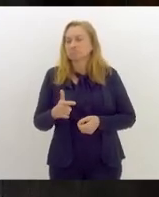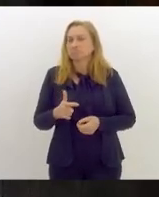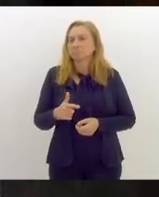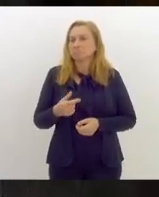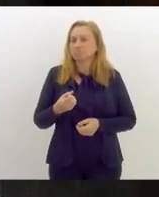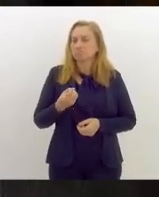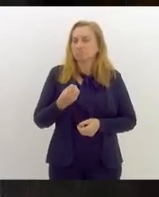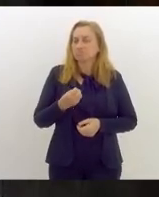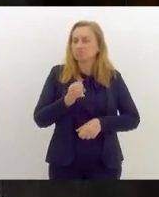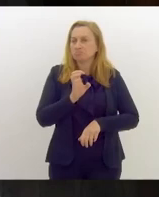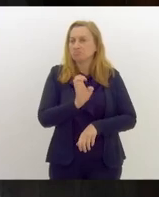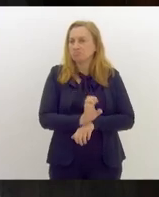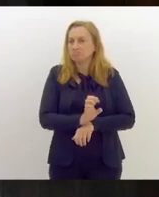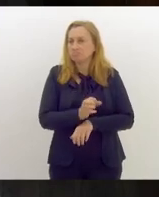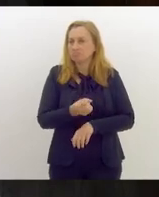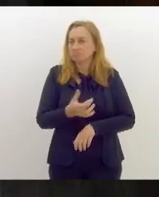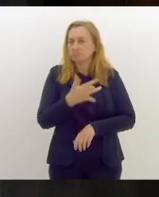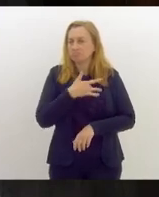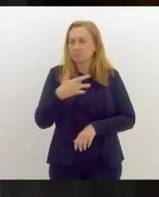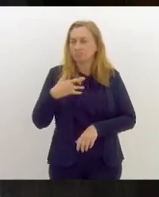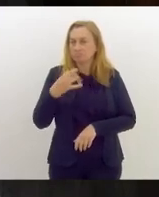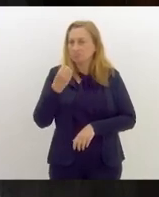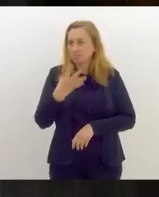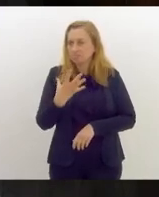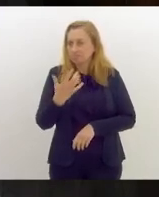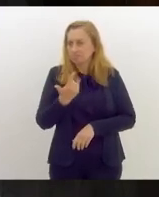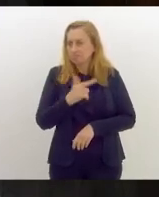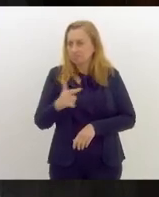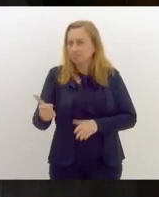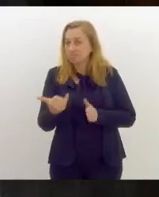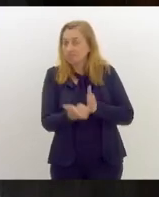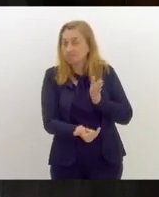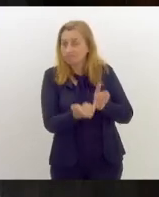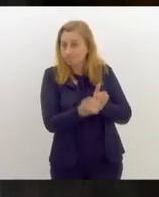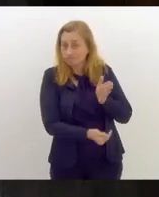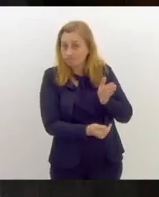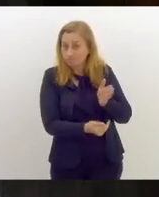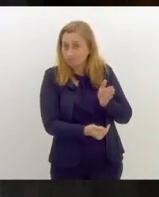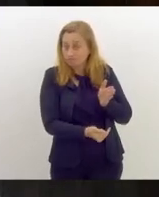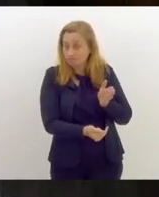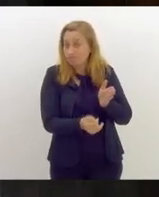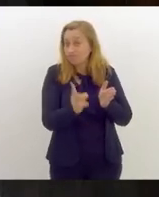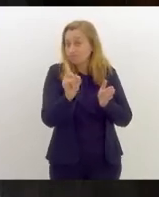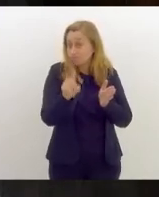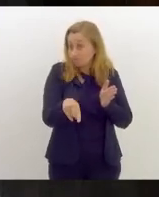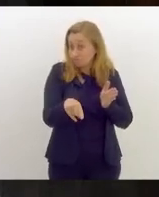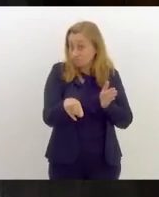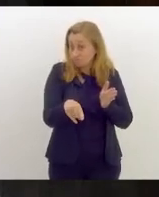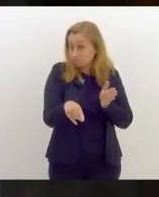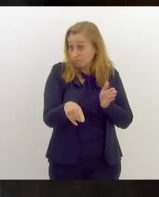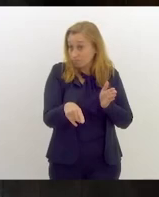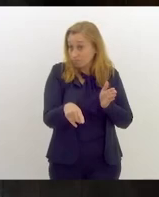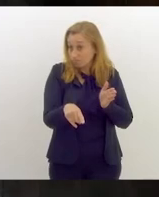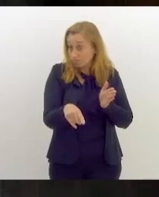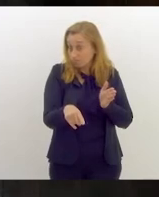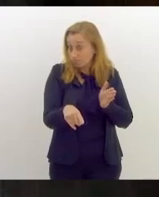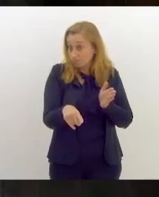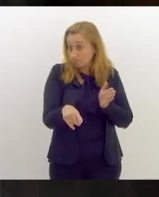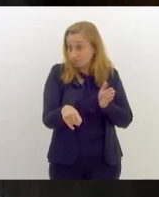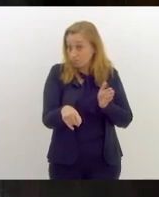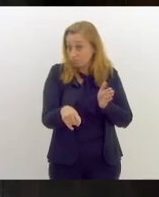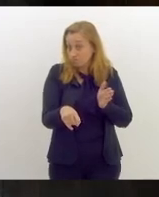social sem imposto isto é uma louca